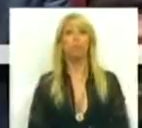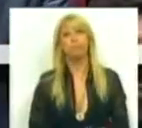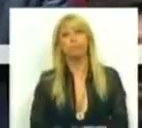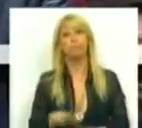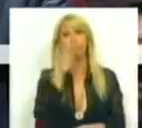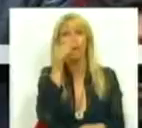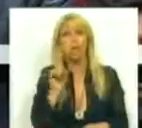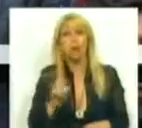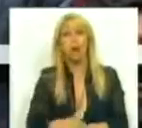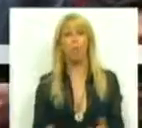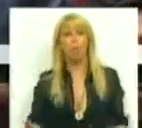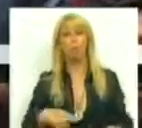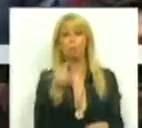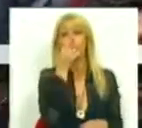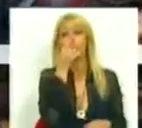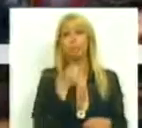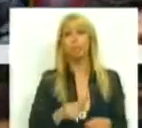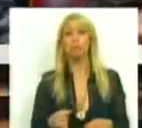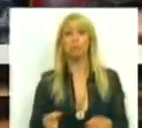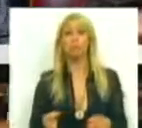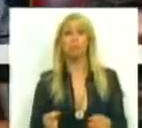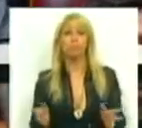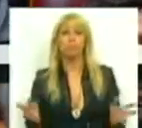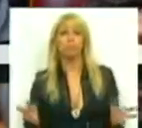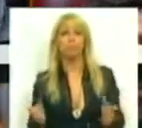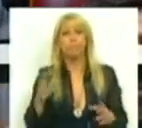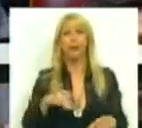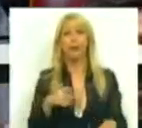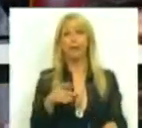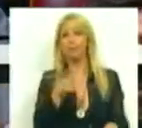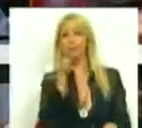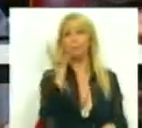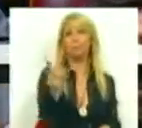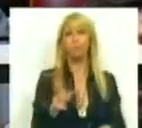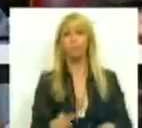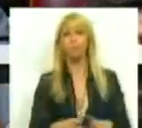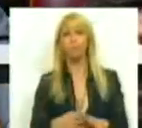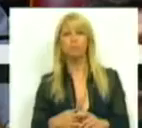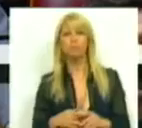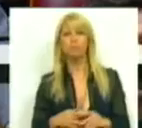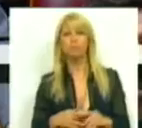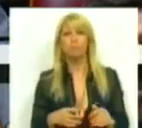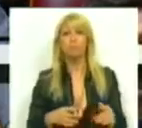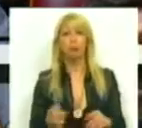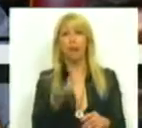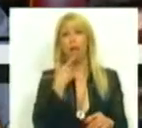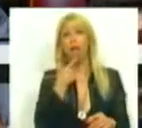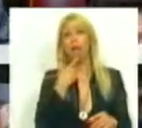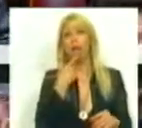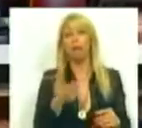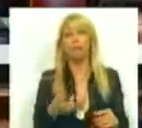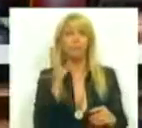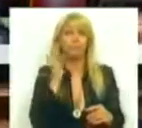não. Preferem mais tiradas sonoras, a retórica a tentar marcar o